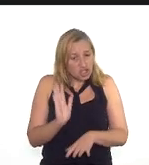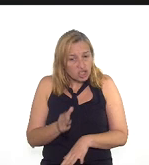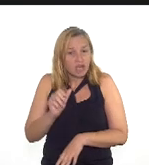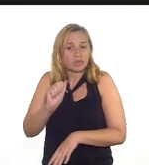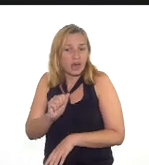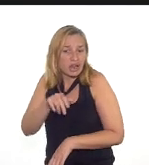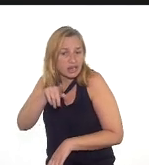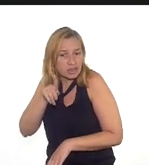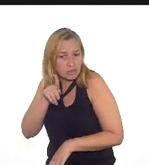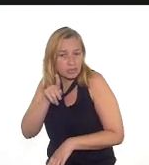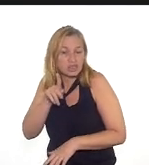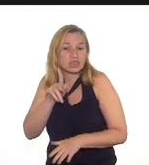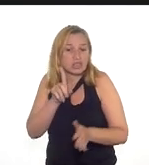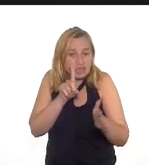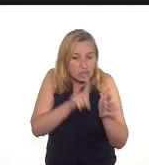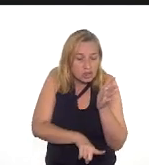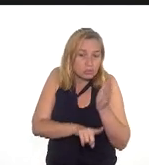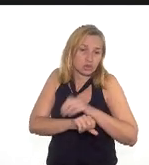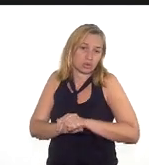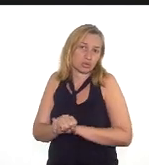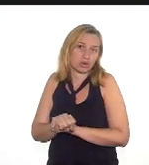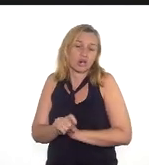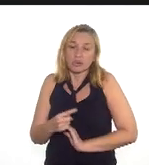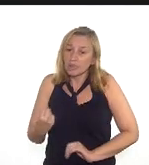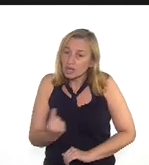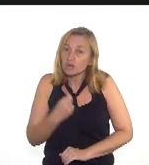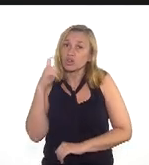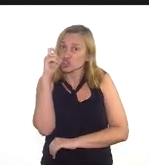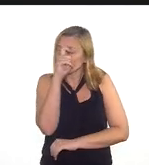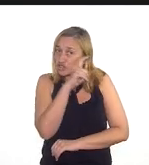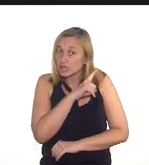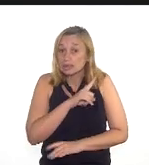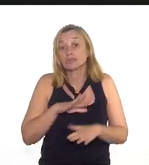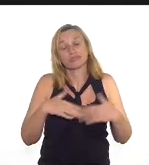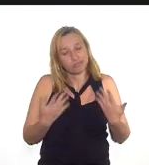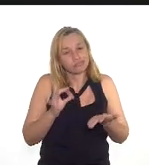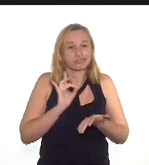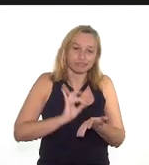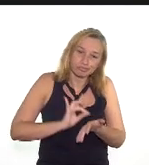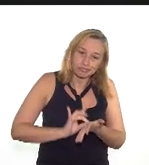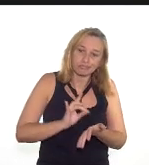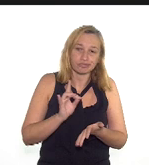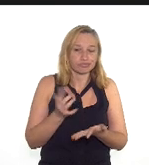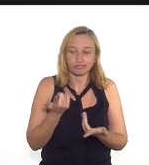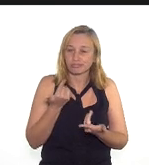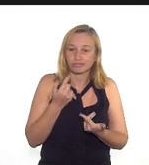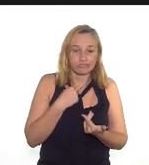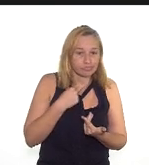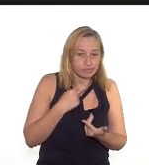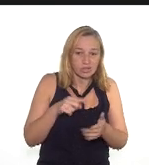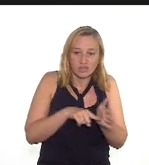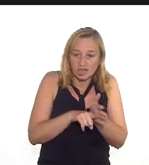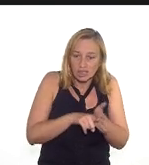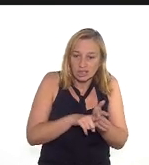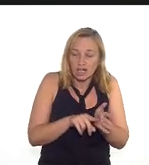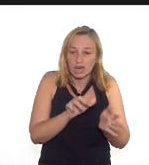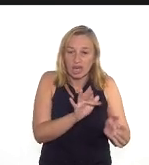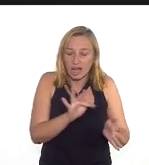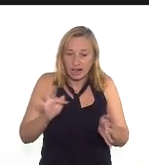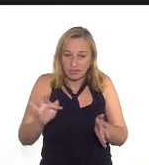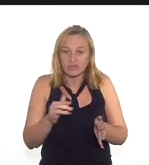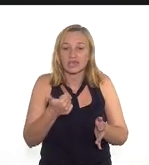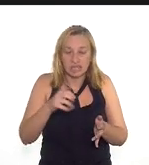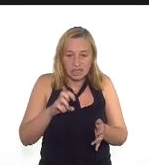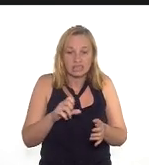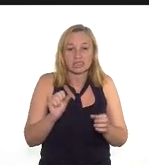estar sendo deduzidos, o que para a gente é muito difícil. Então, assim, na verdade, não que a gente não pudesse fiscalizar, a AF15 teria condições